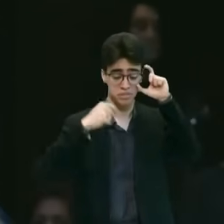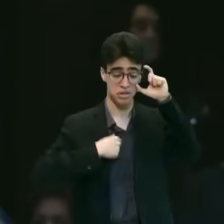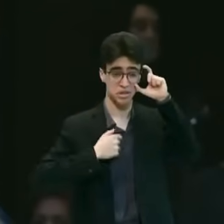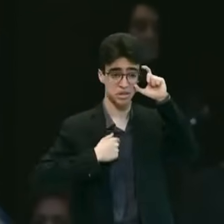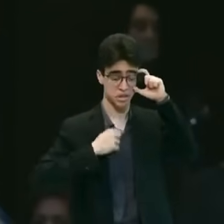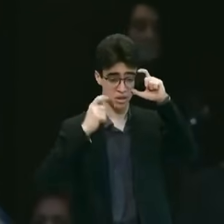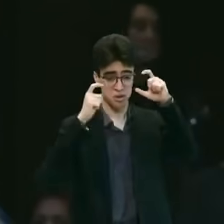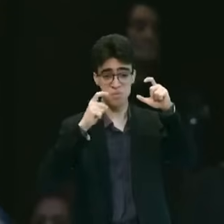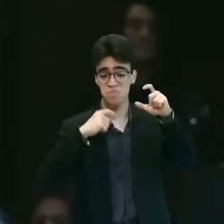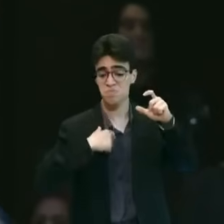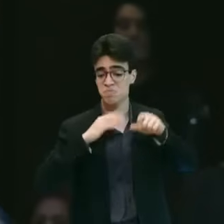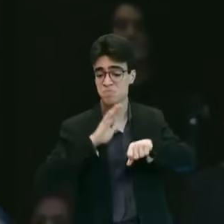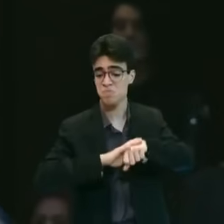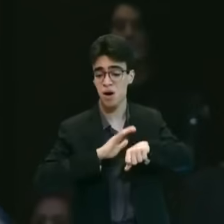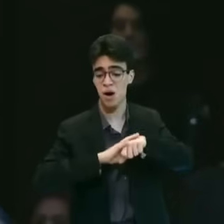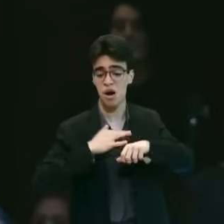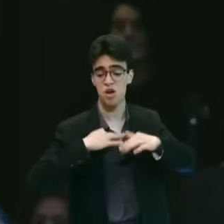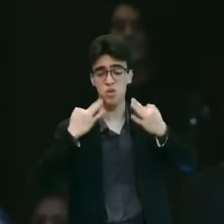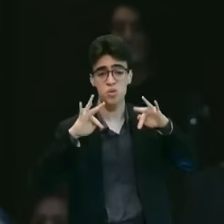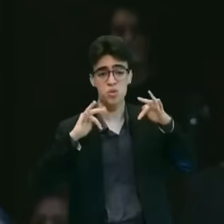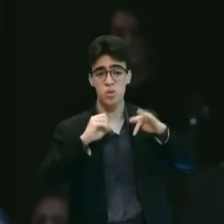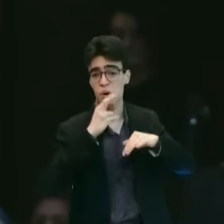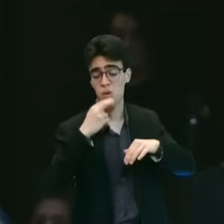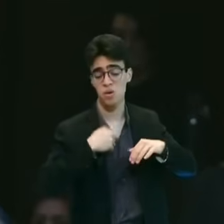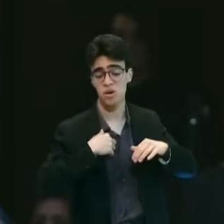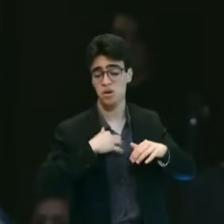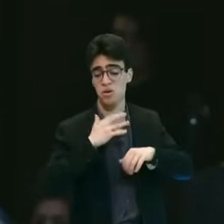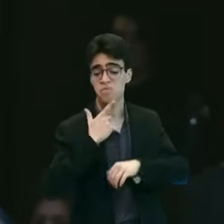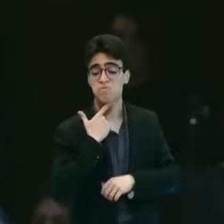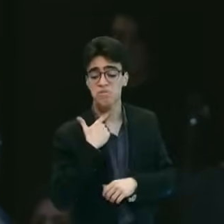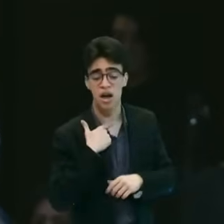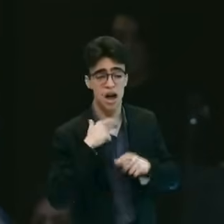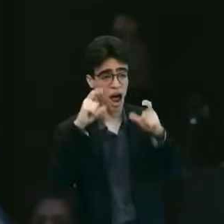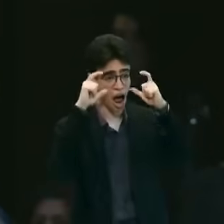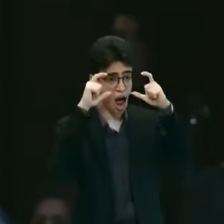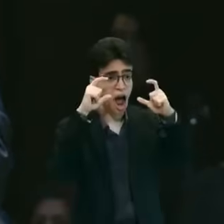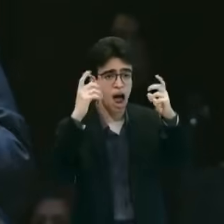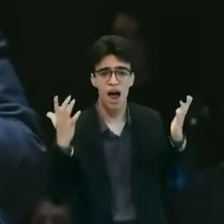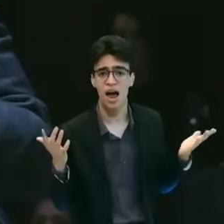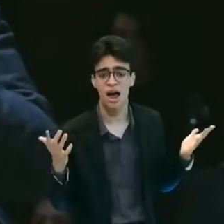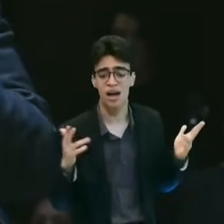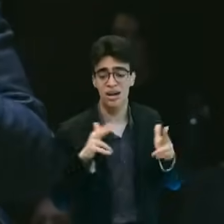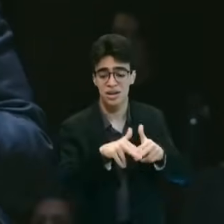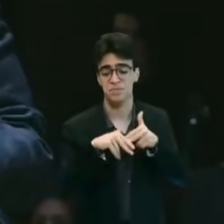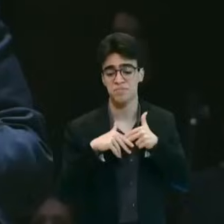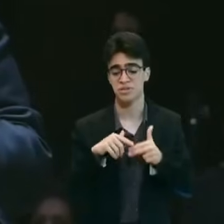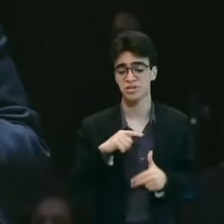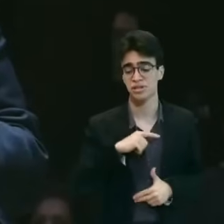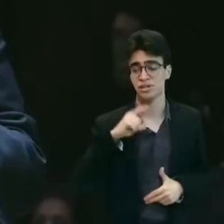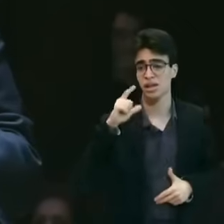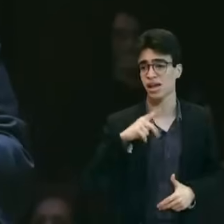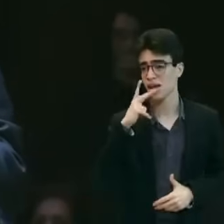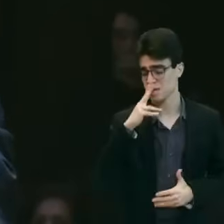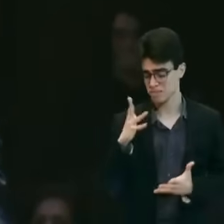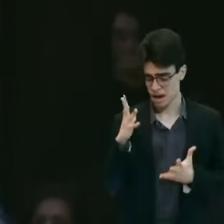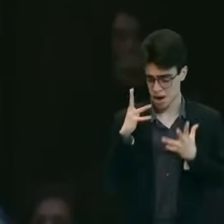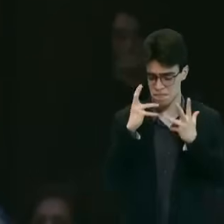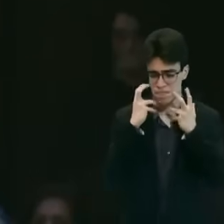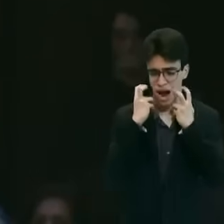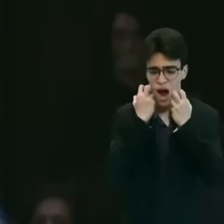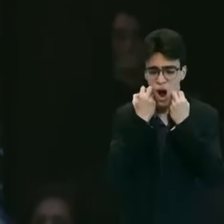dor ou dos meus desejos. E aí vão começar a surgir amarguras dentro do meu coração.